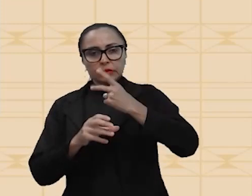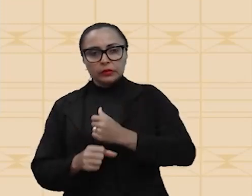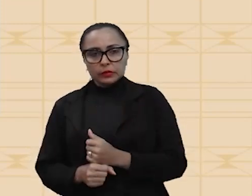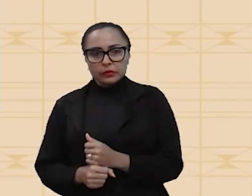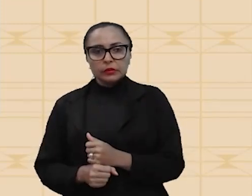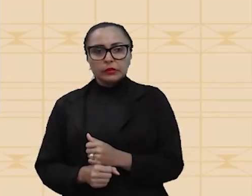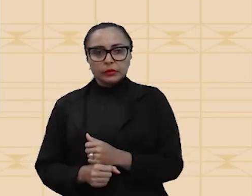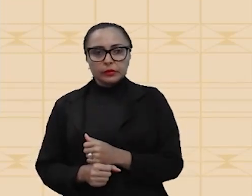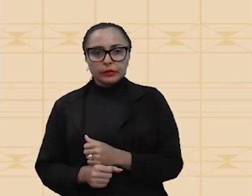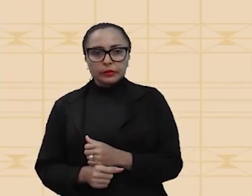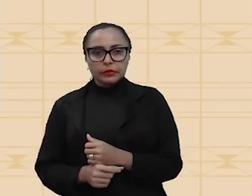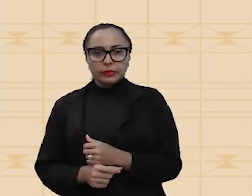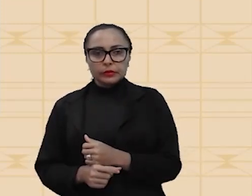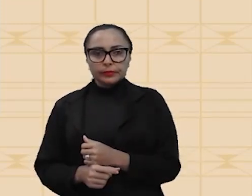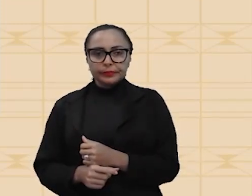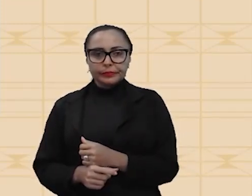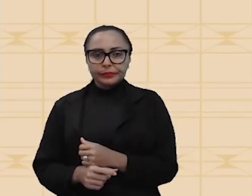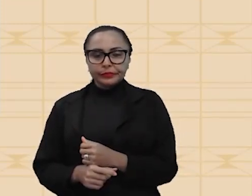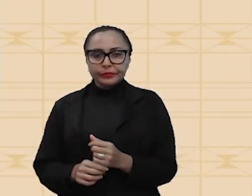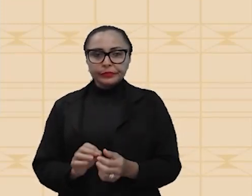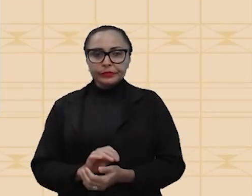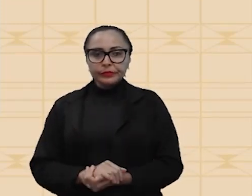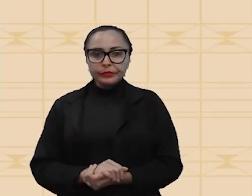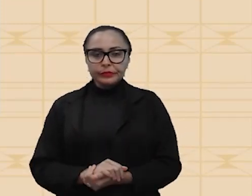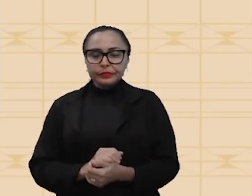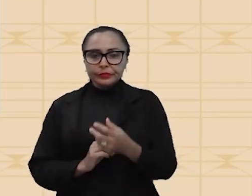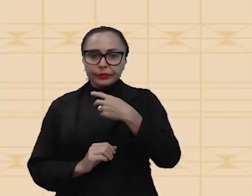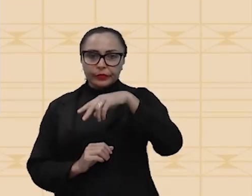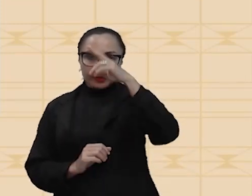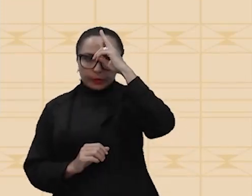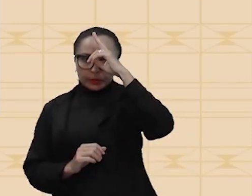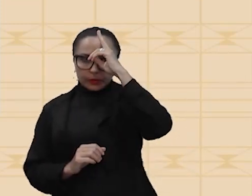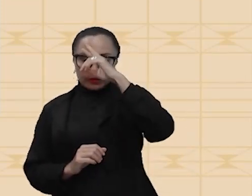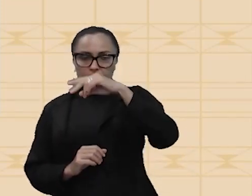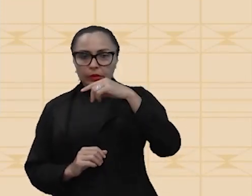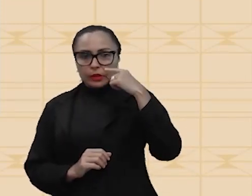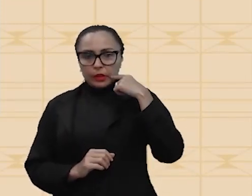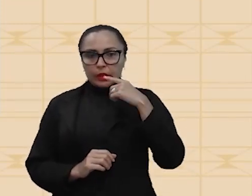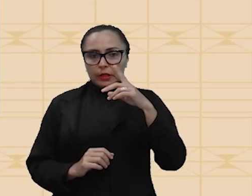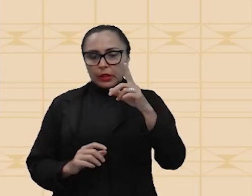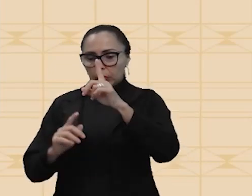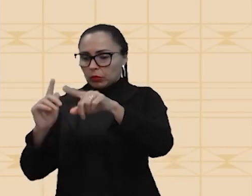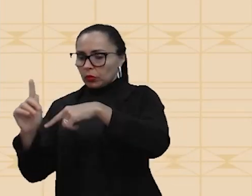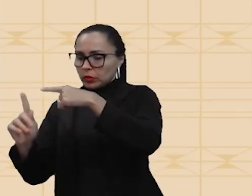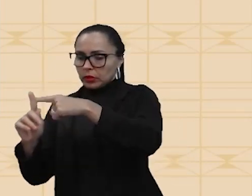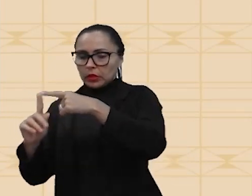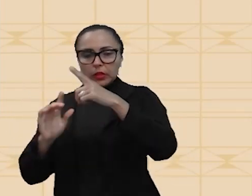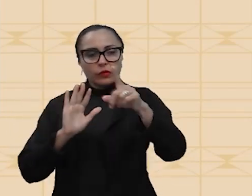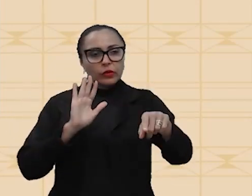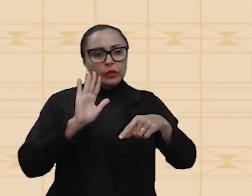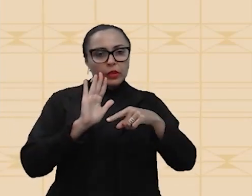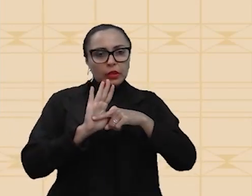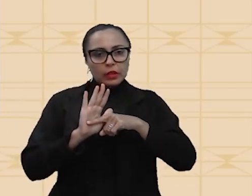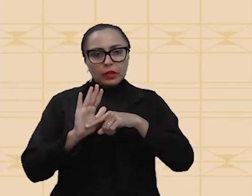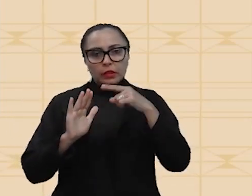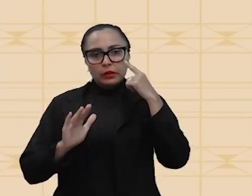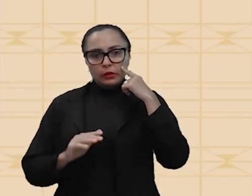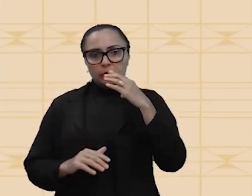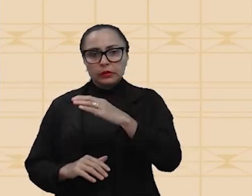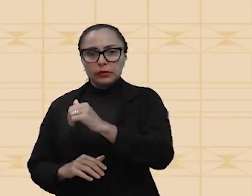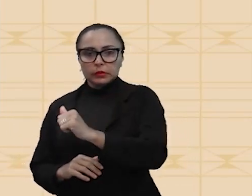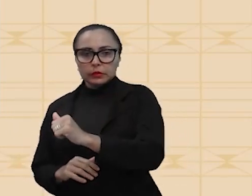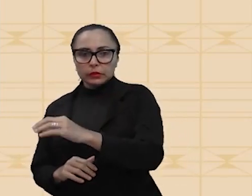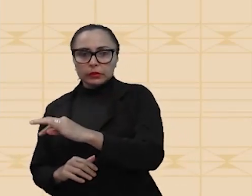forças eletromotrizes. Lembrando que uma pilha tem um polo positivo e negativo, chamado de cátodo e ânodo.